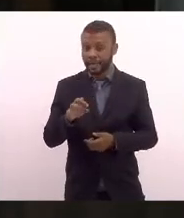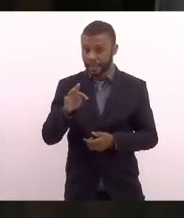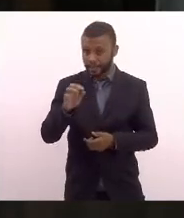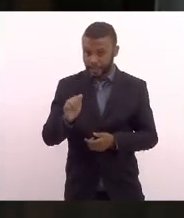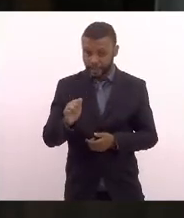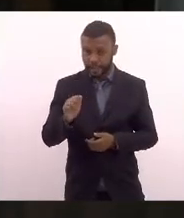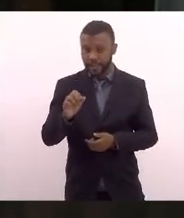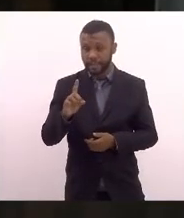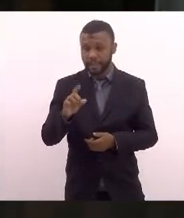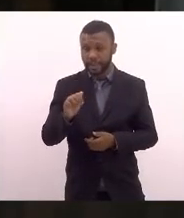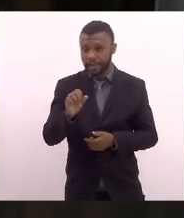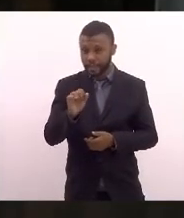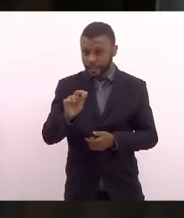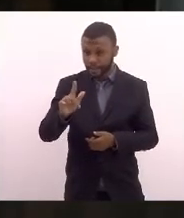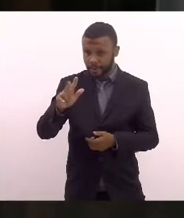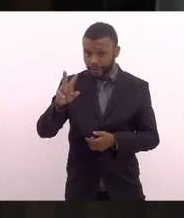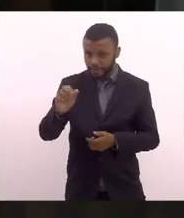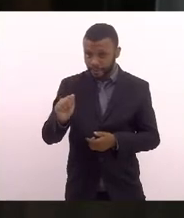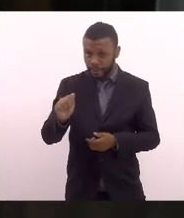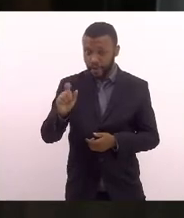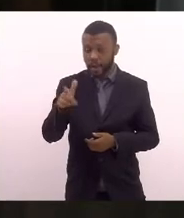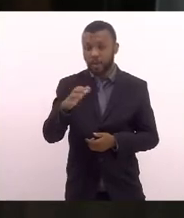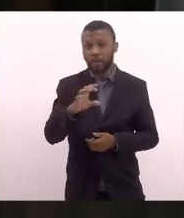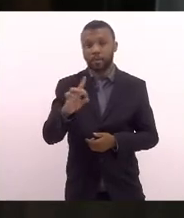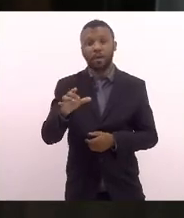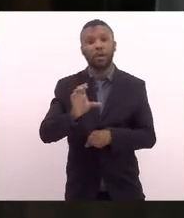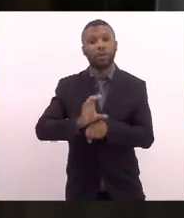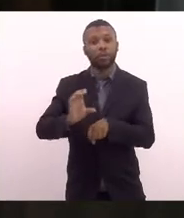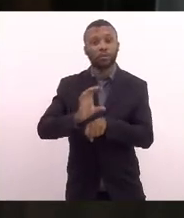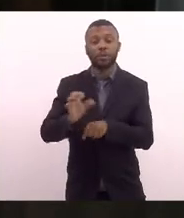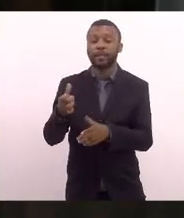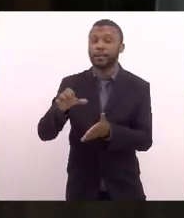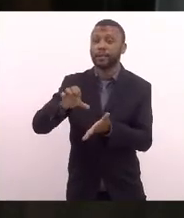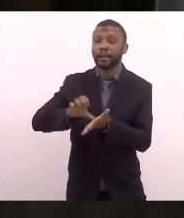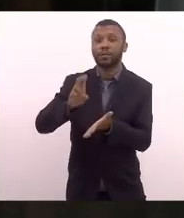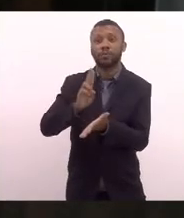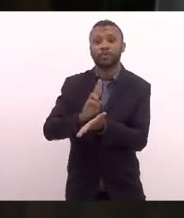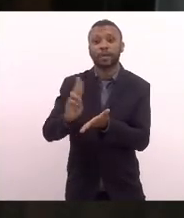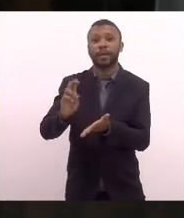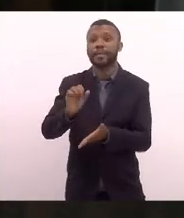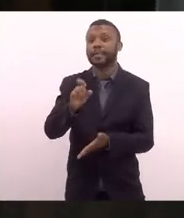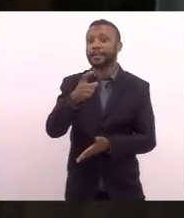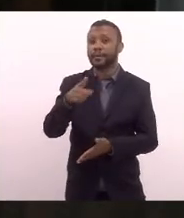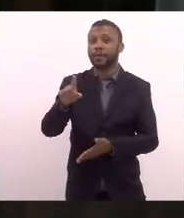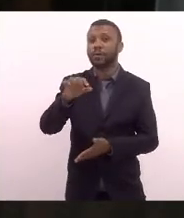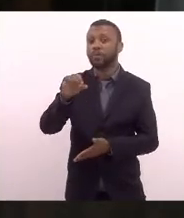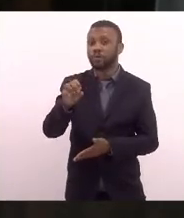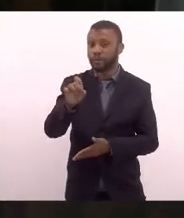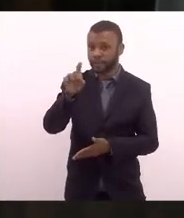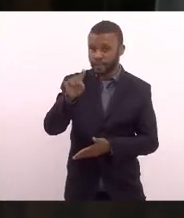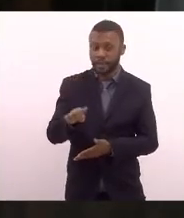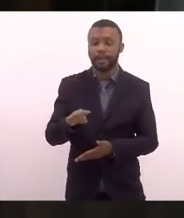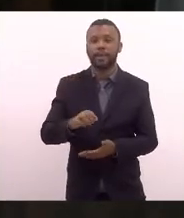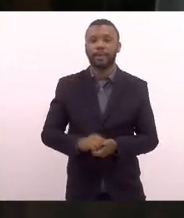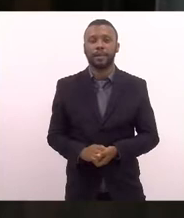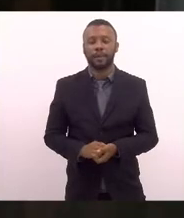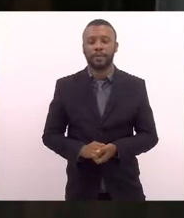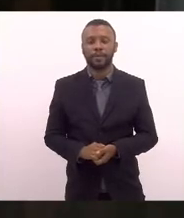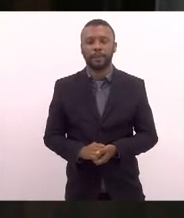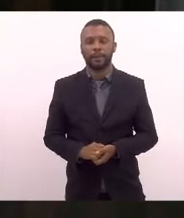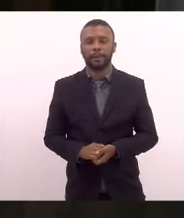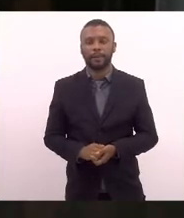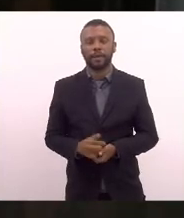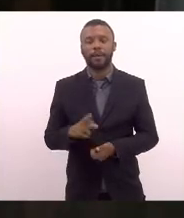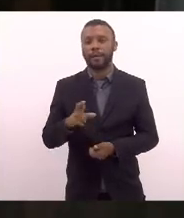Hanselmann. Ela é coordenadora do curso Centro Universitário São José. Obrigado.